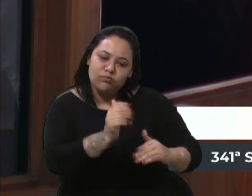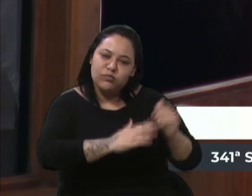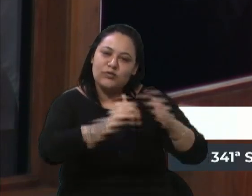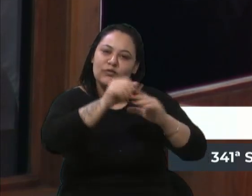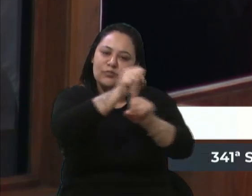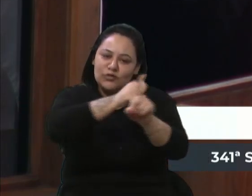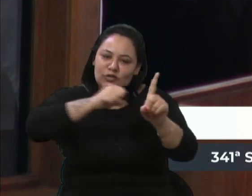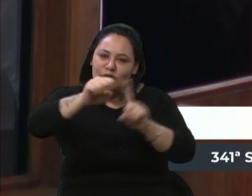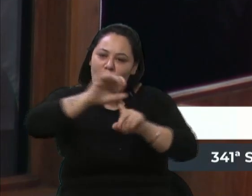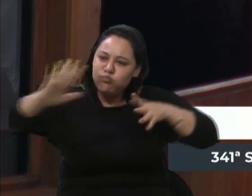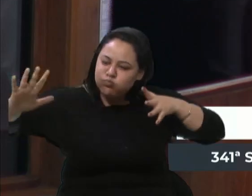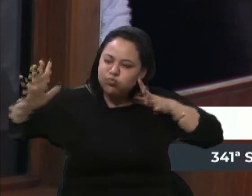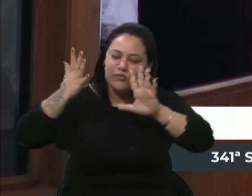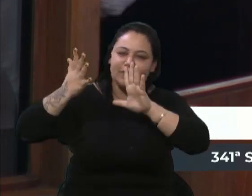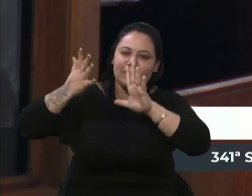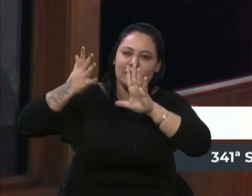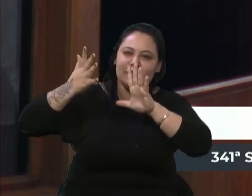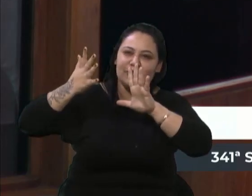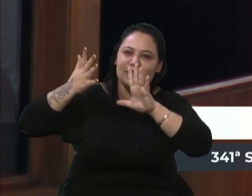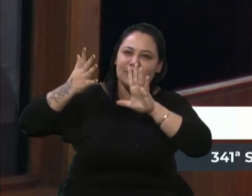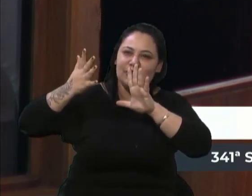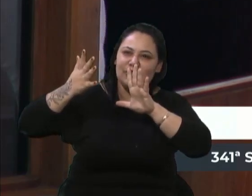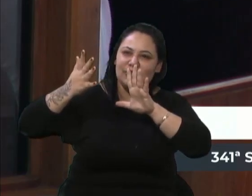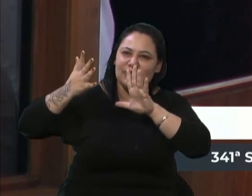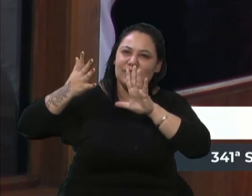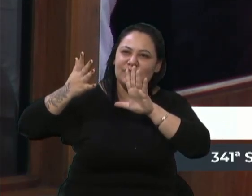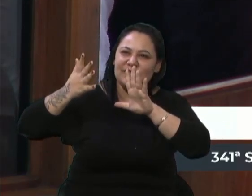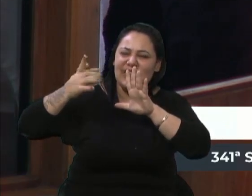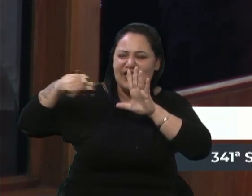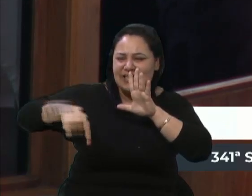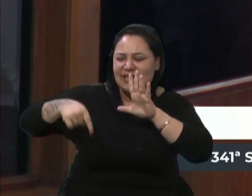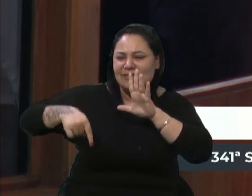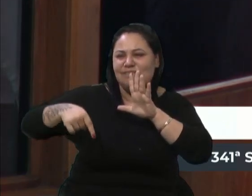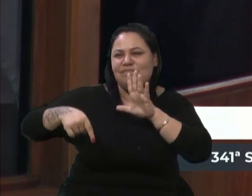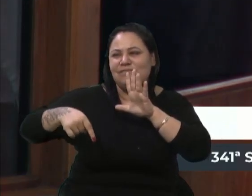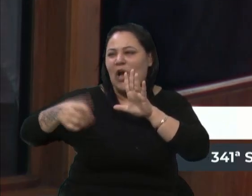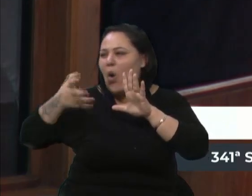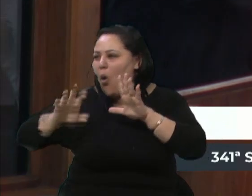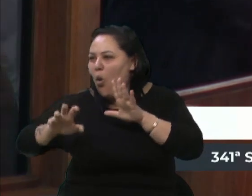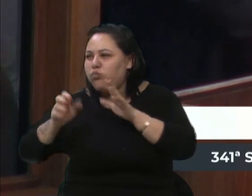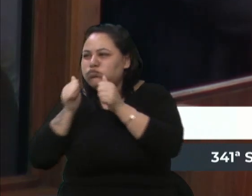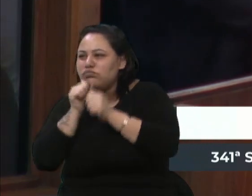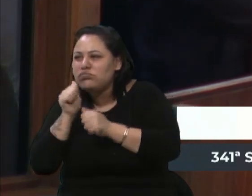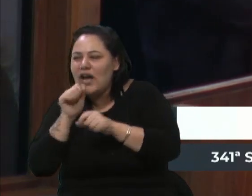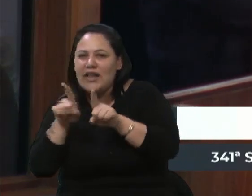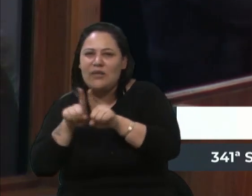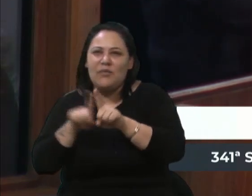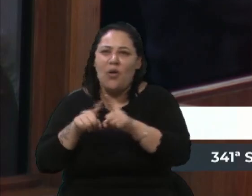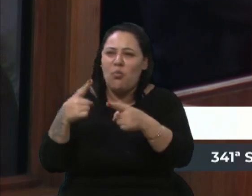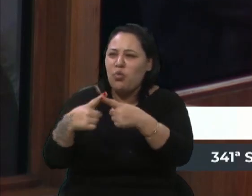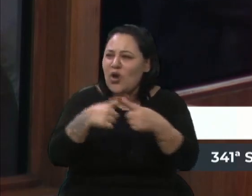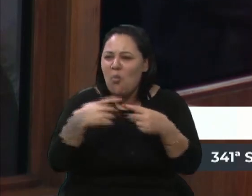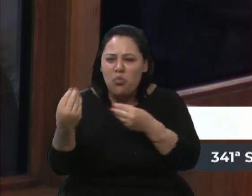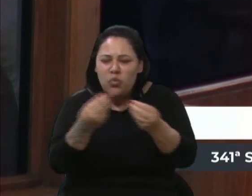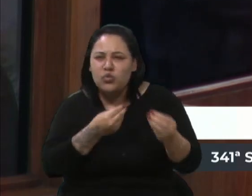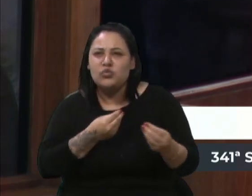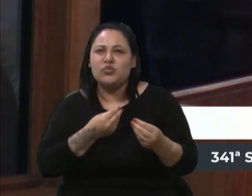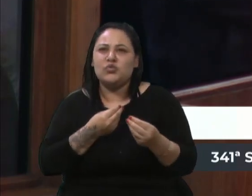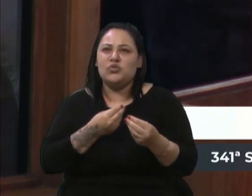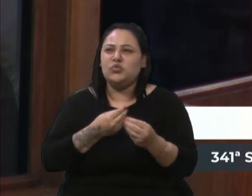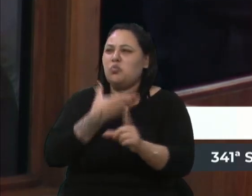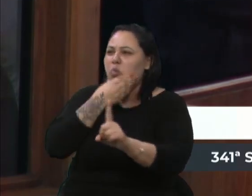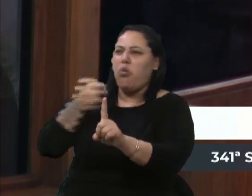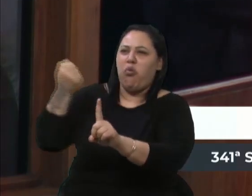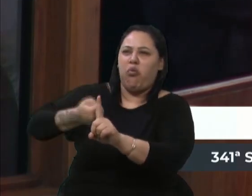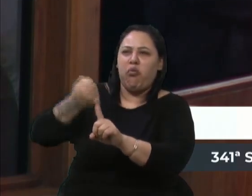que enfrente o machismo estrutural e que nós possamos nos colocar nessa